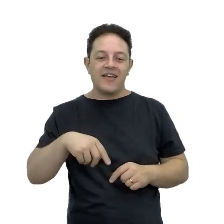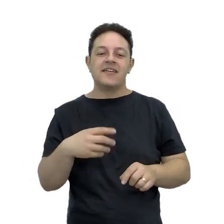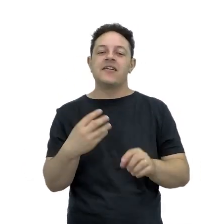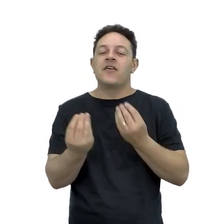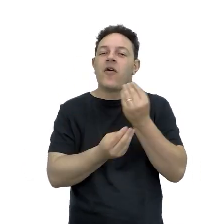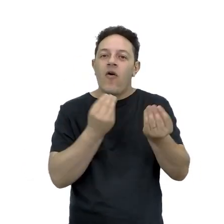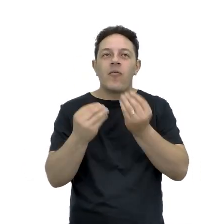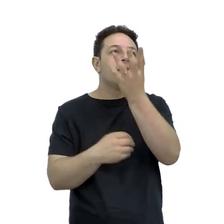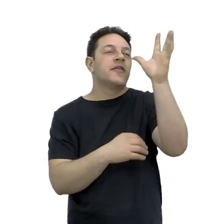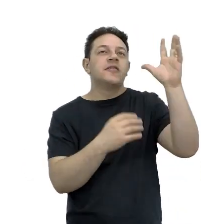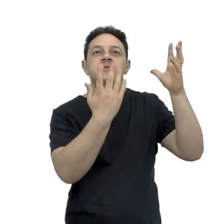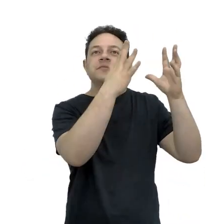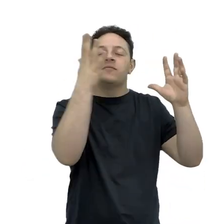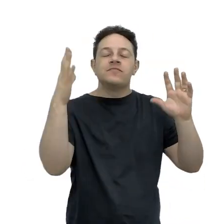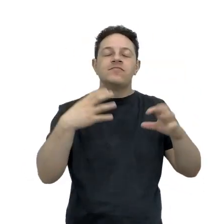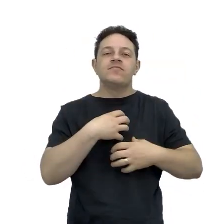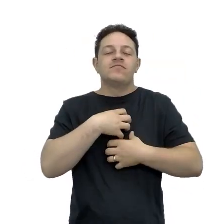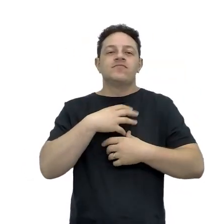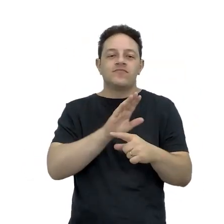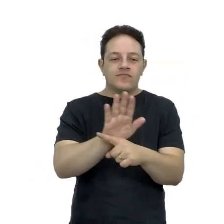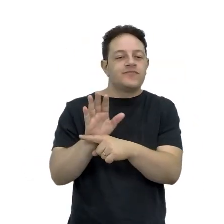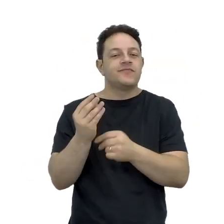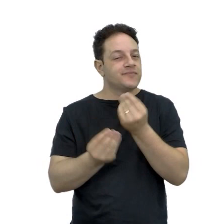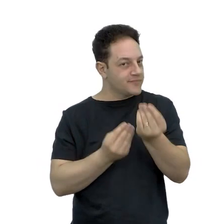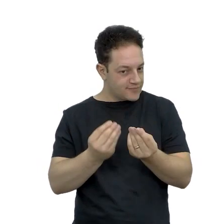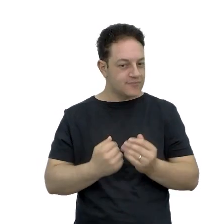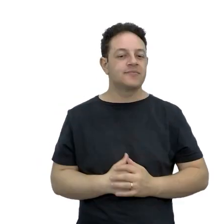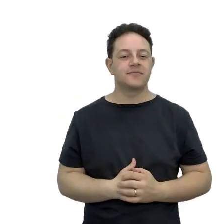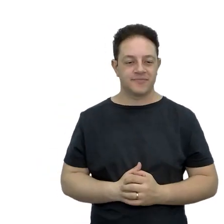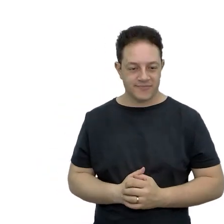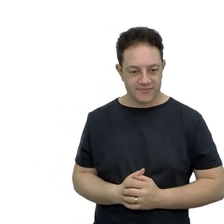impactos ambientais.